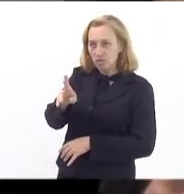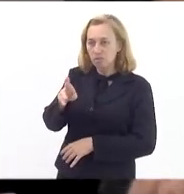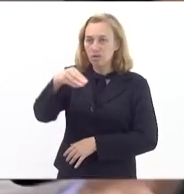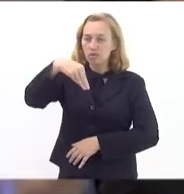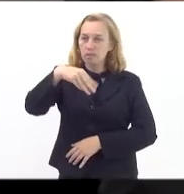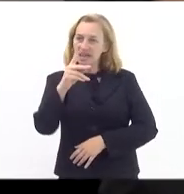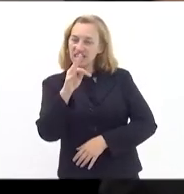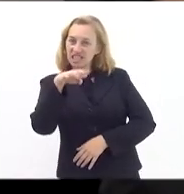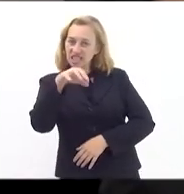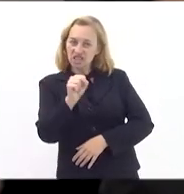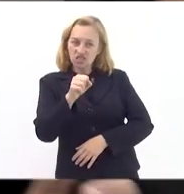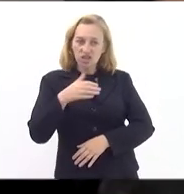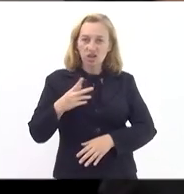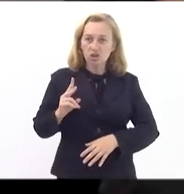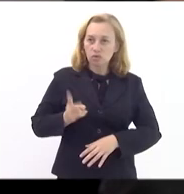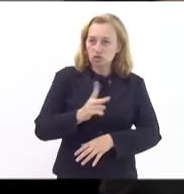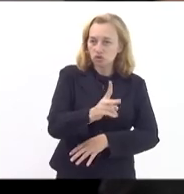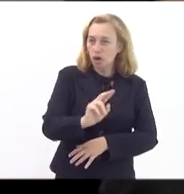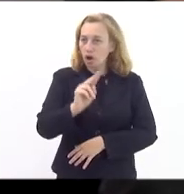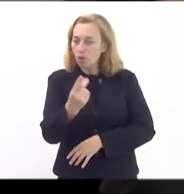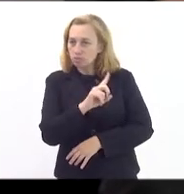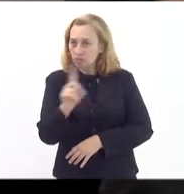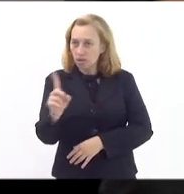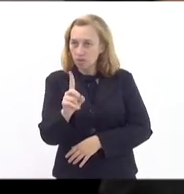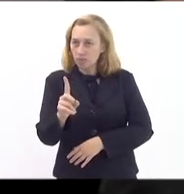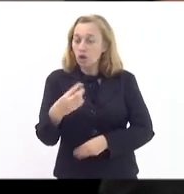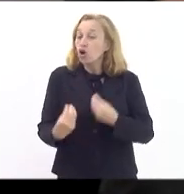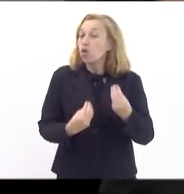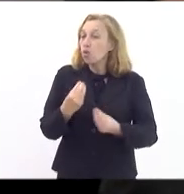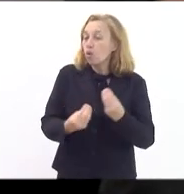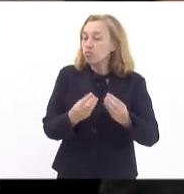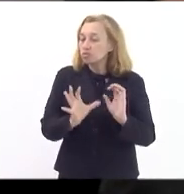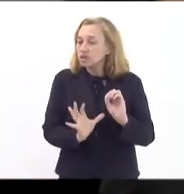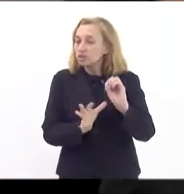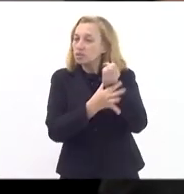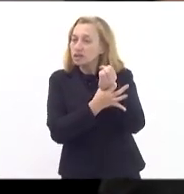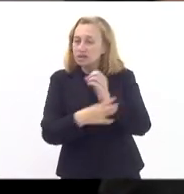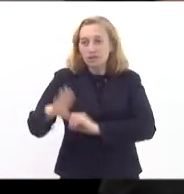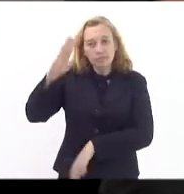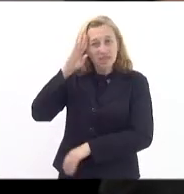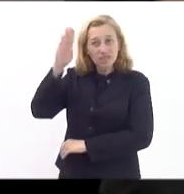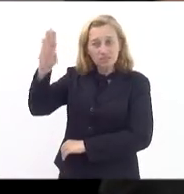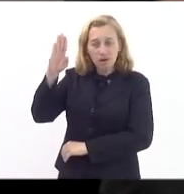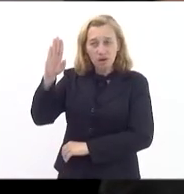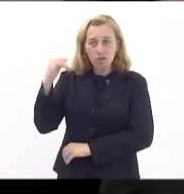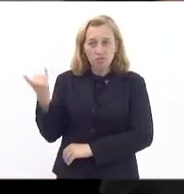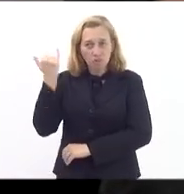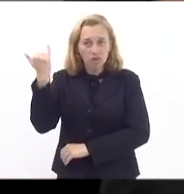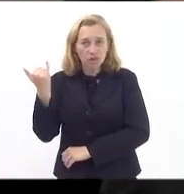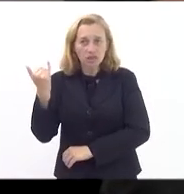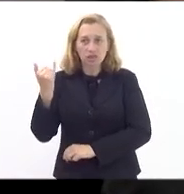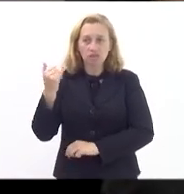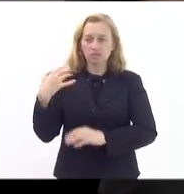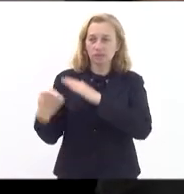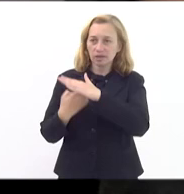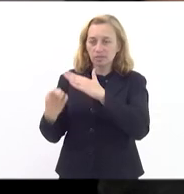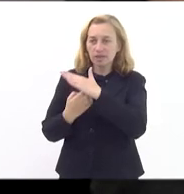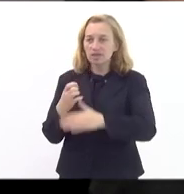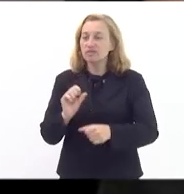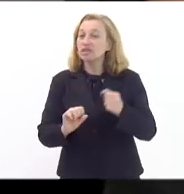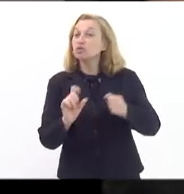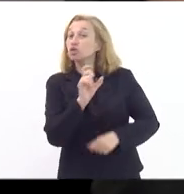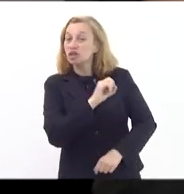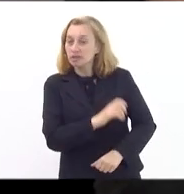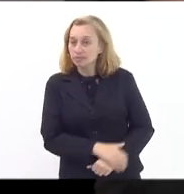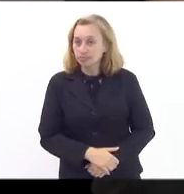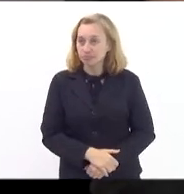prosseguir ou não bom e como a questão da segurança é o ponto mais importante para super dia que que nós fizemos